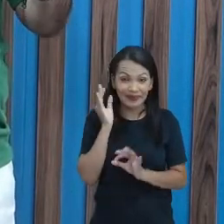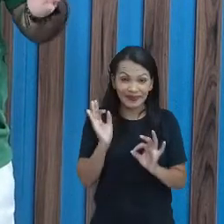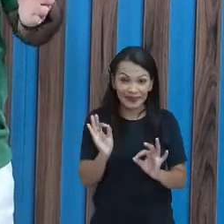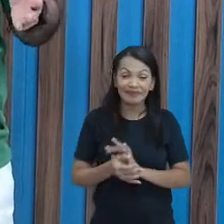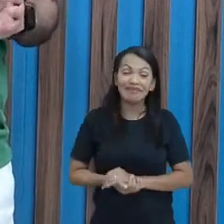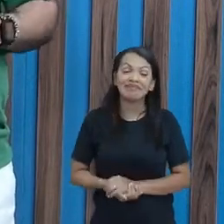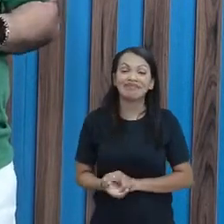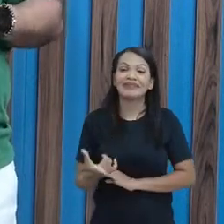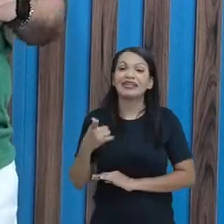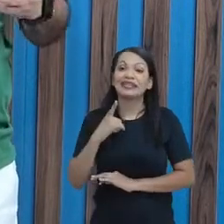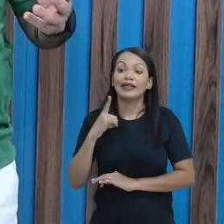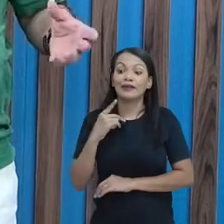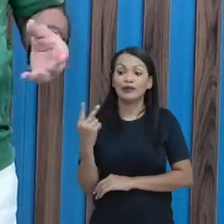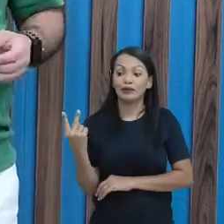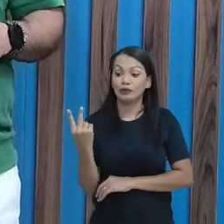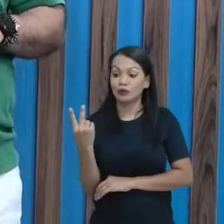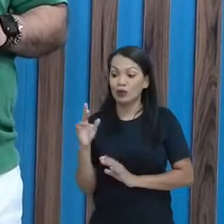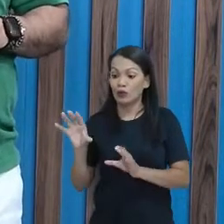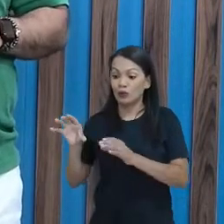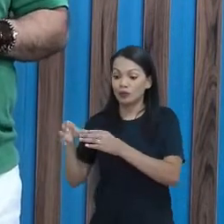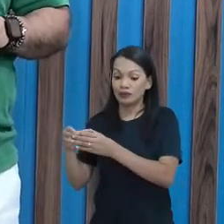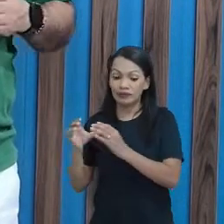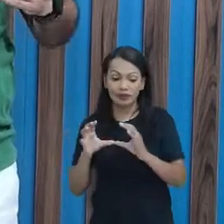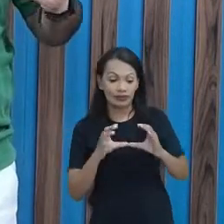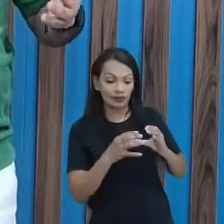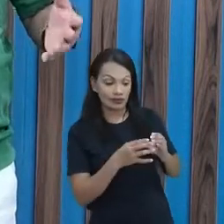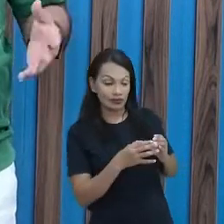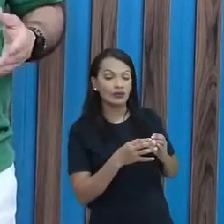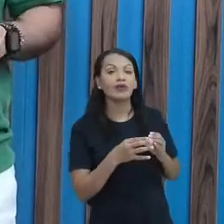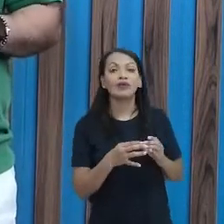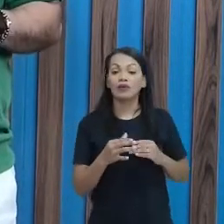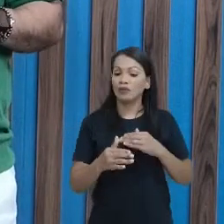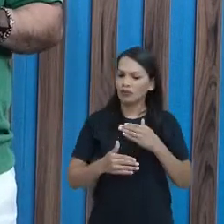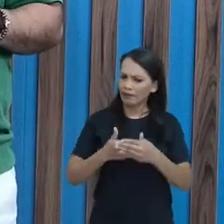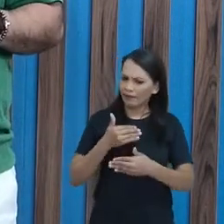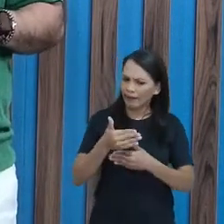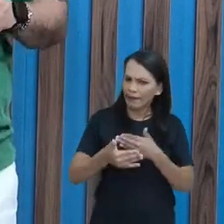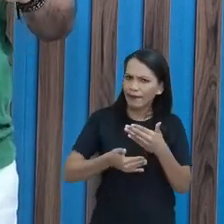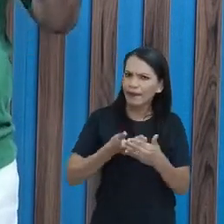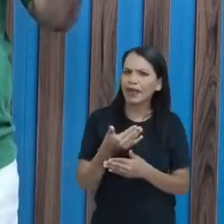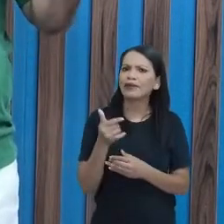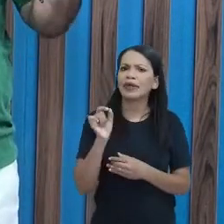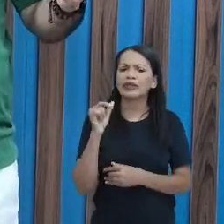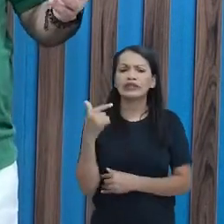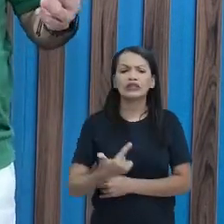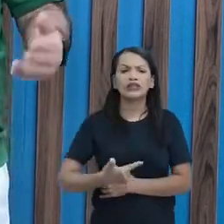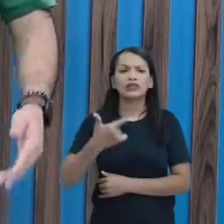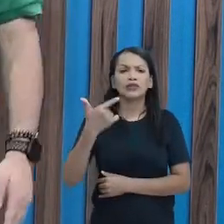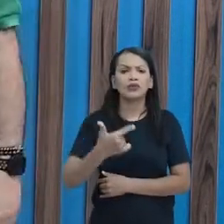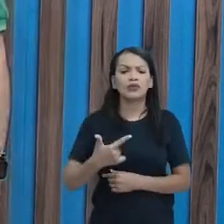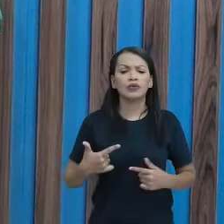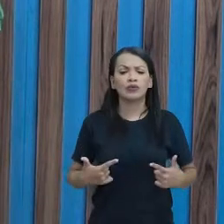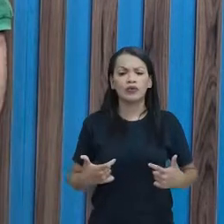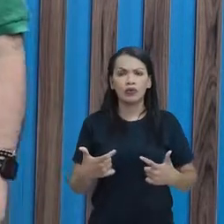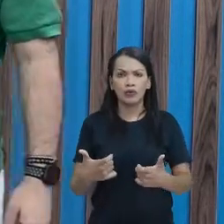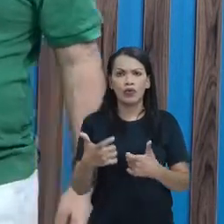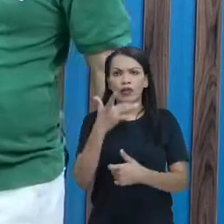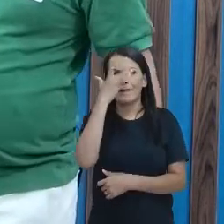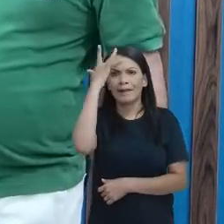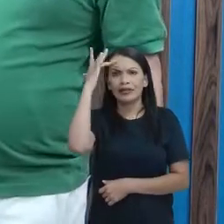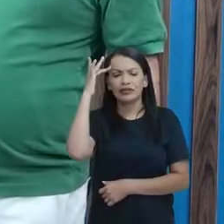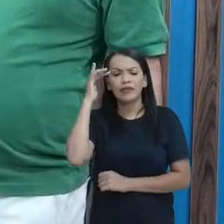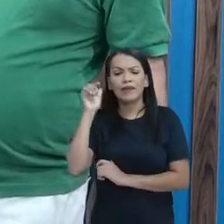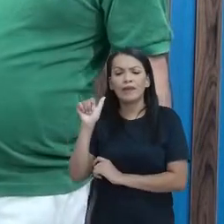a gente tem aí os dois grupos, né, que se formaram no decorrer da Segunda Guerra. A gente tem o grupo dos aliados ali,